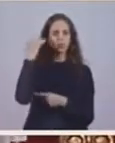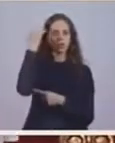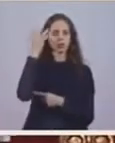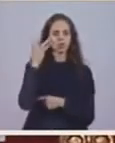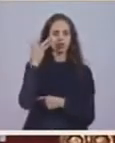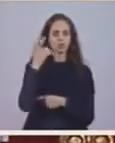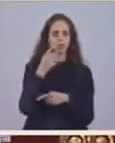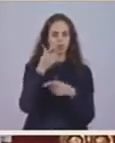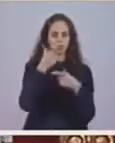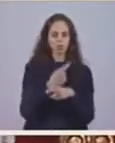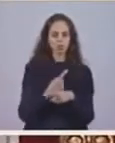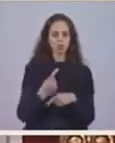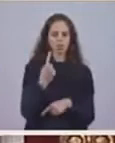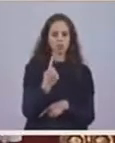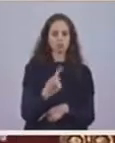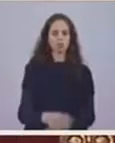Santo num só corpo.